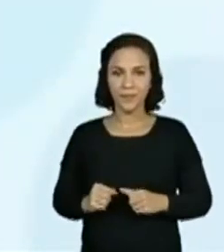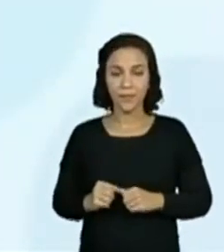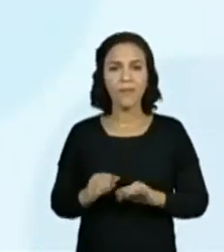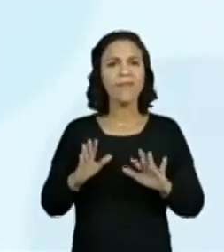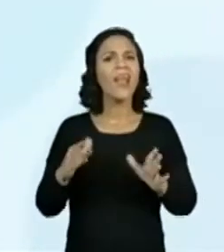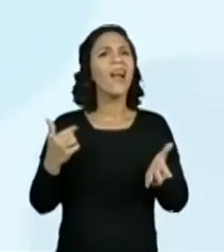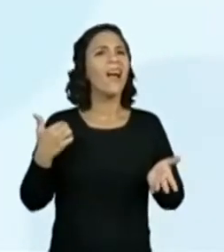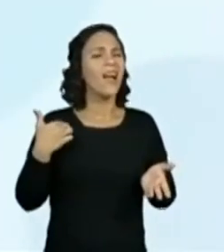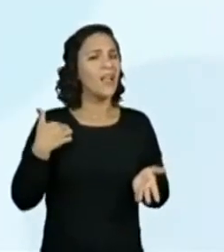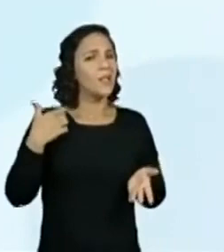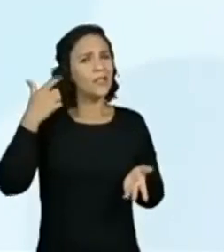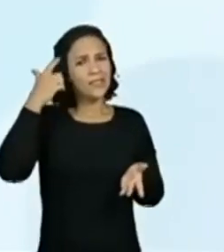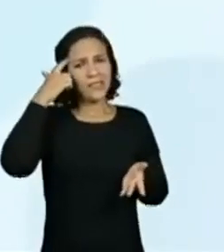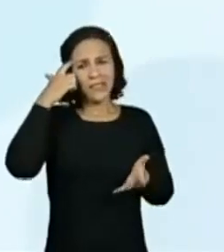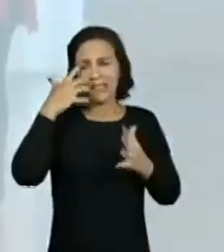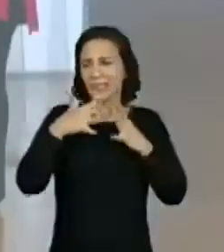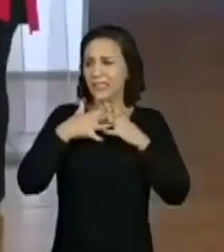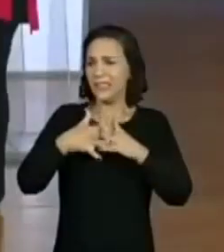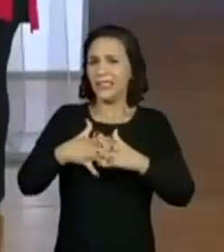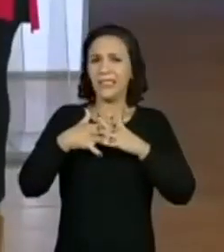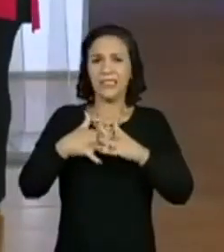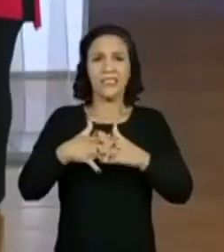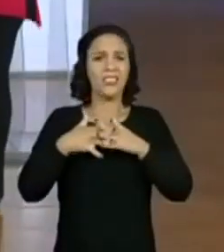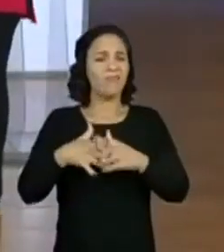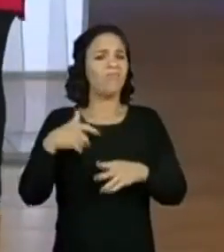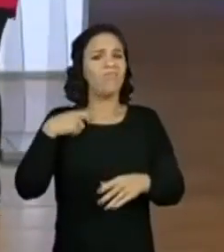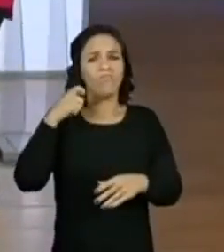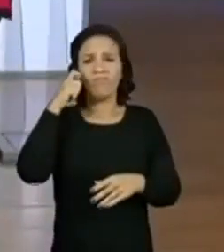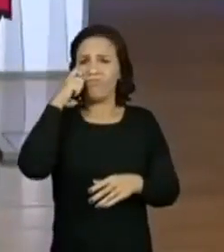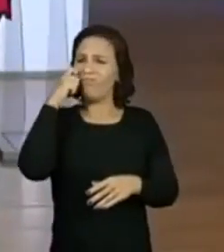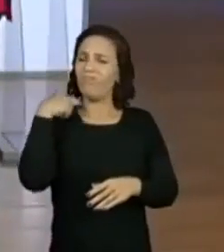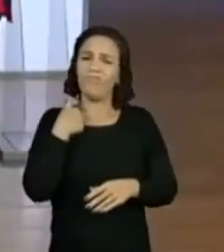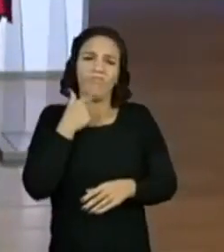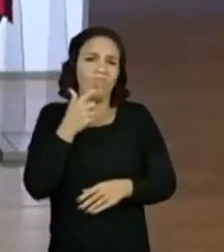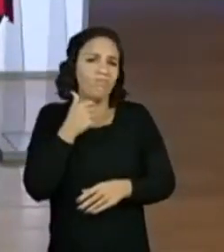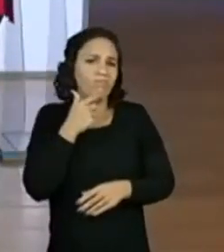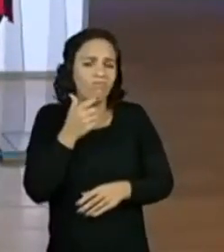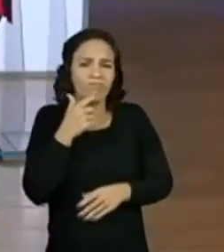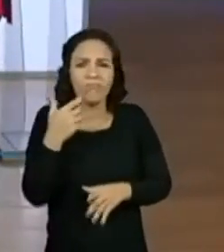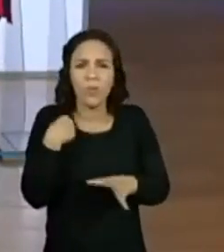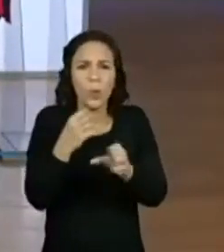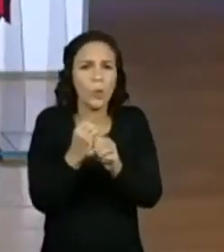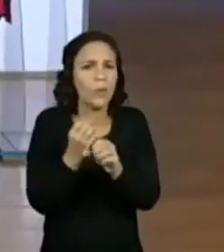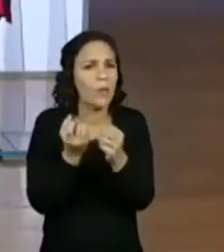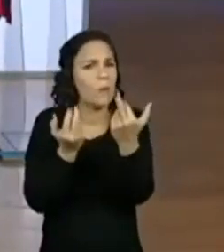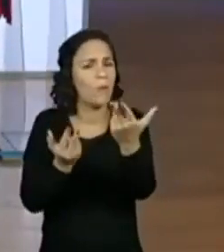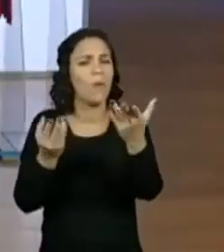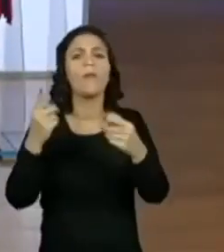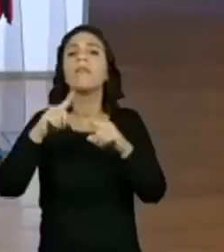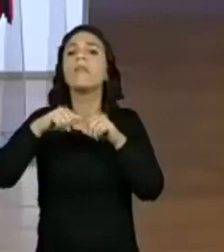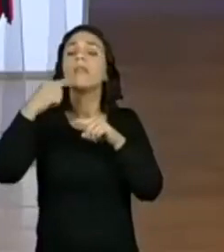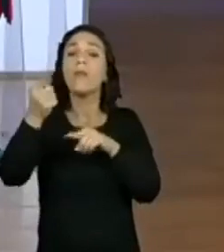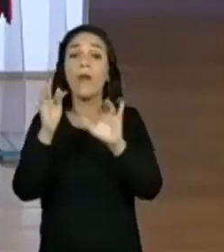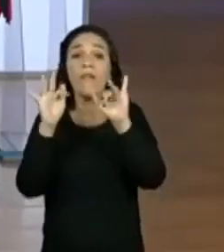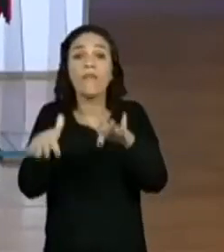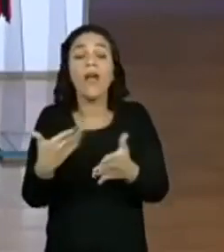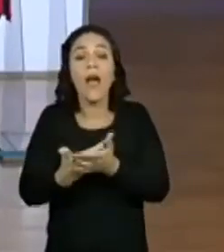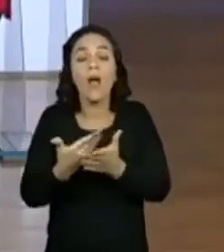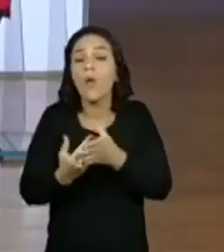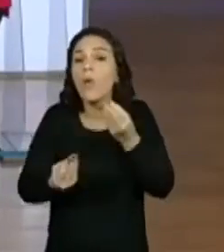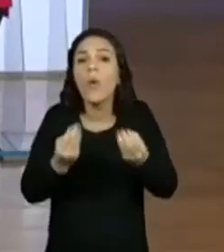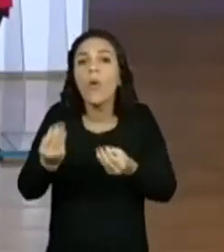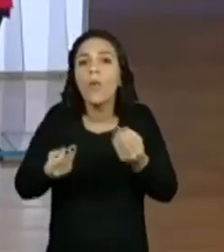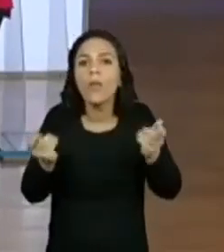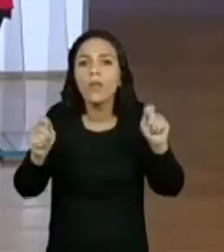difícil acompanhar aqui a contagem na aula ao vivo, o que eu posso fazer para poder fazer essa atividade depois que acabar a aula? Ah,